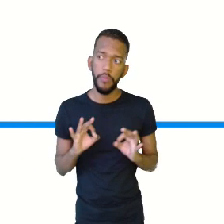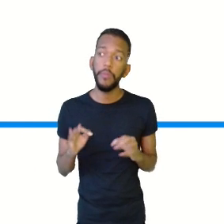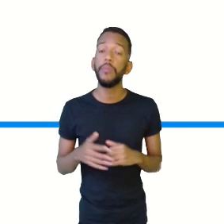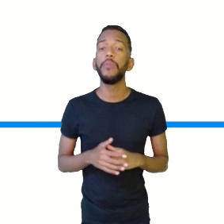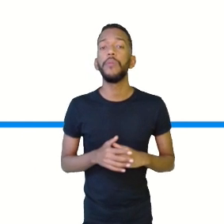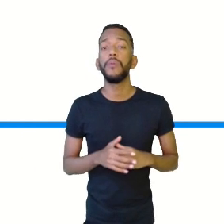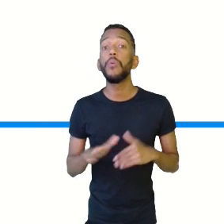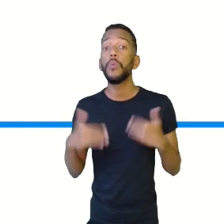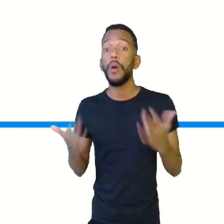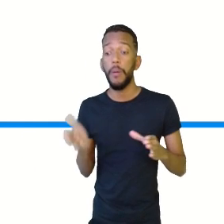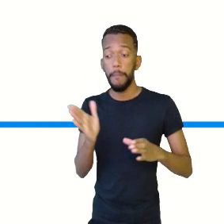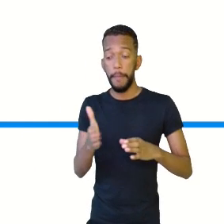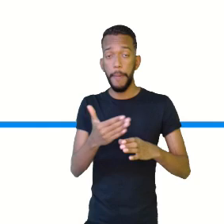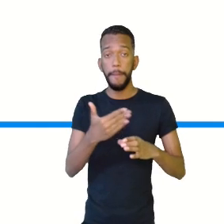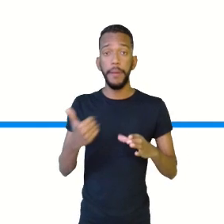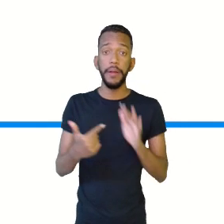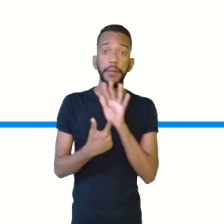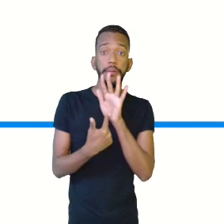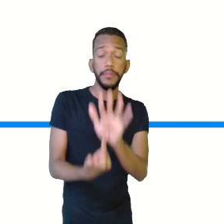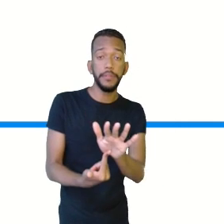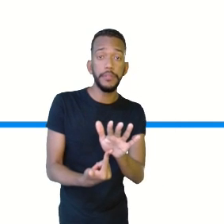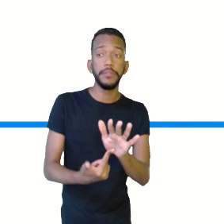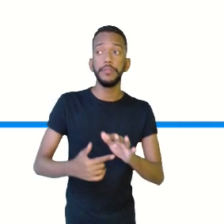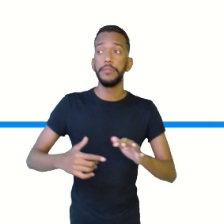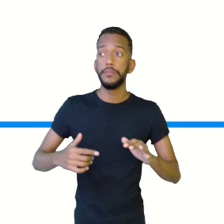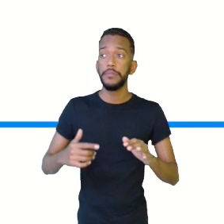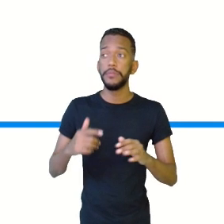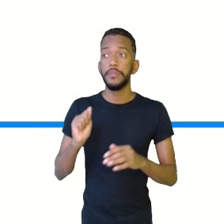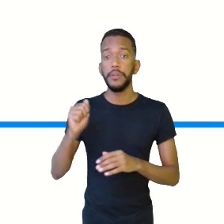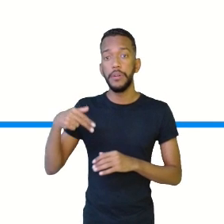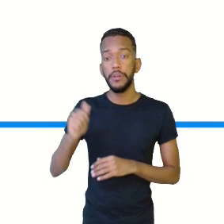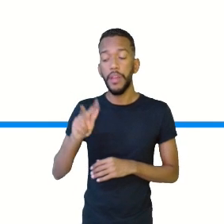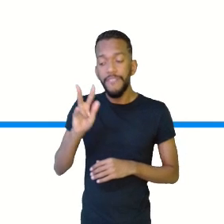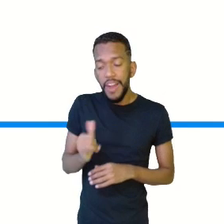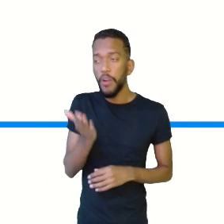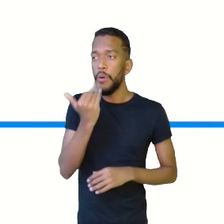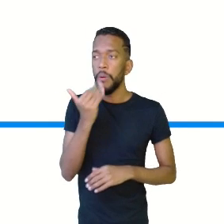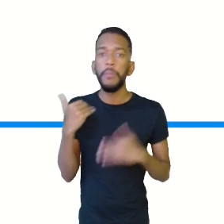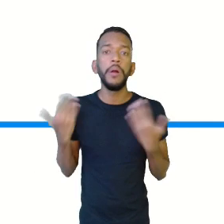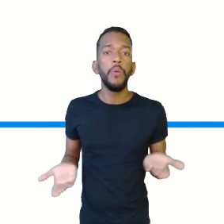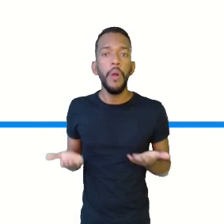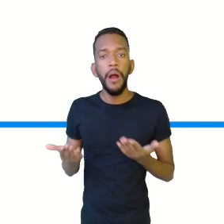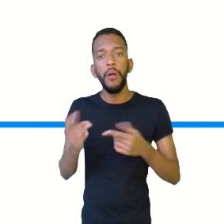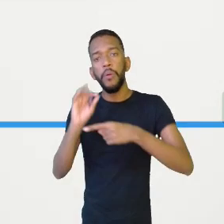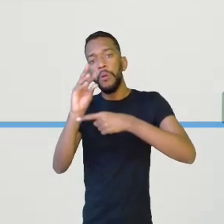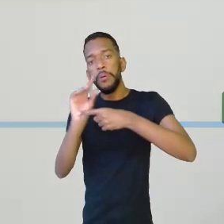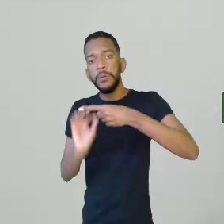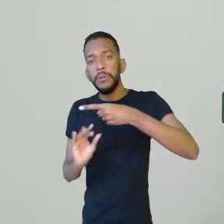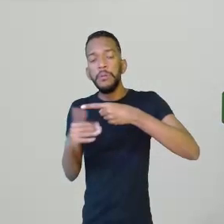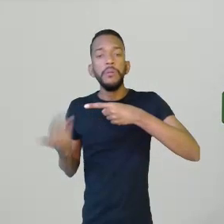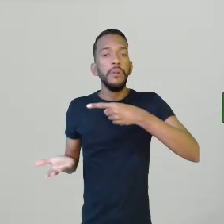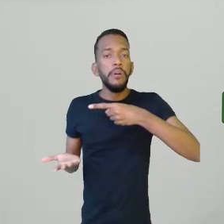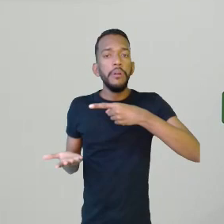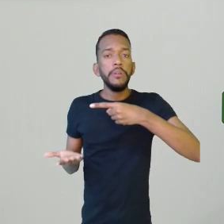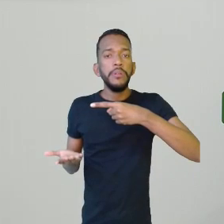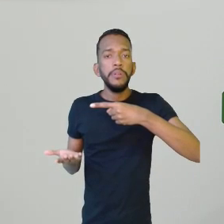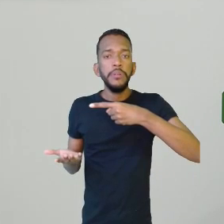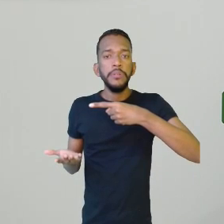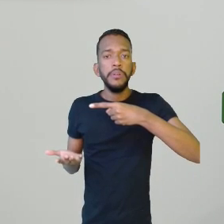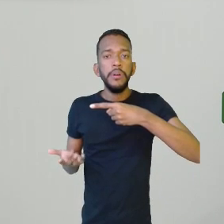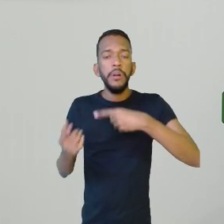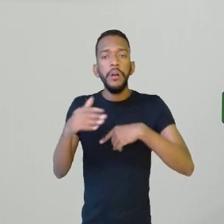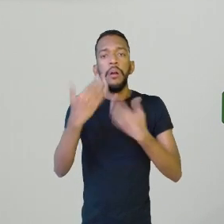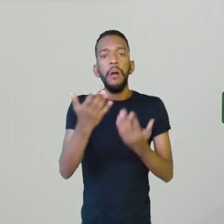a fração que representa a fatia que Ana irá comer? E vocês aí?